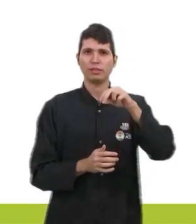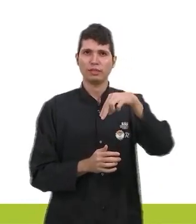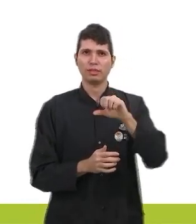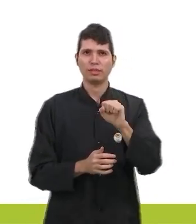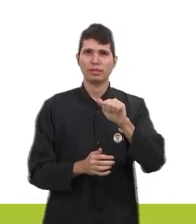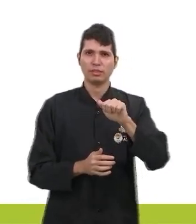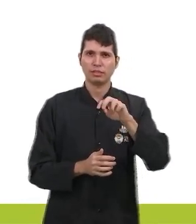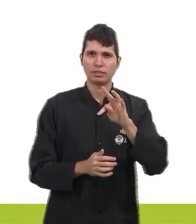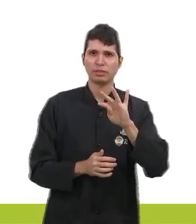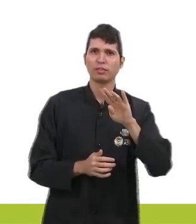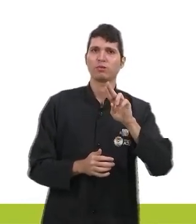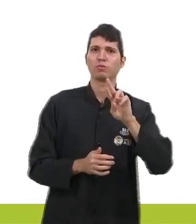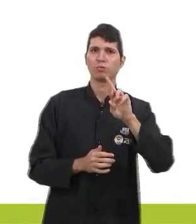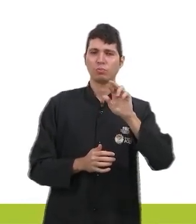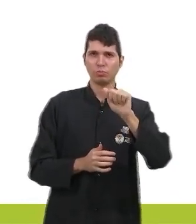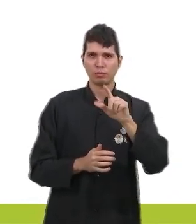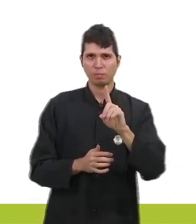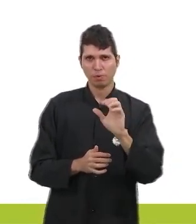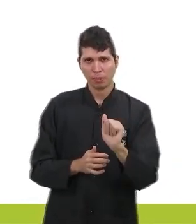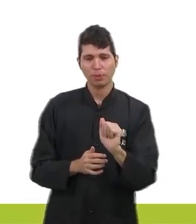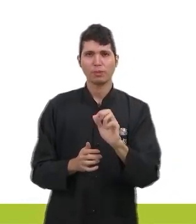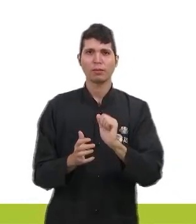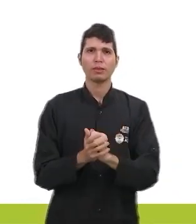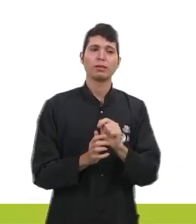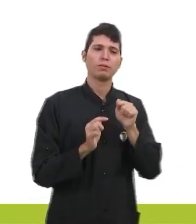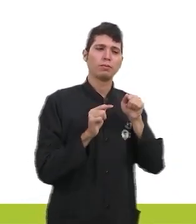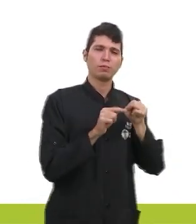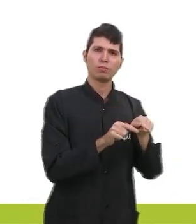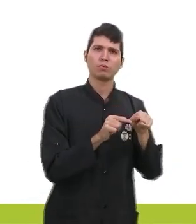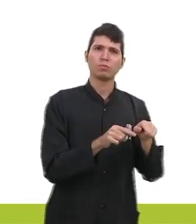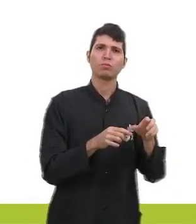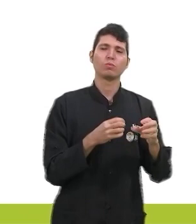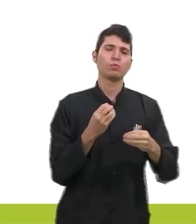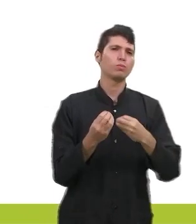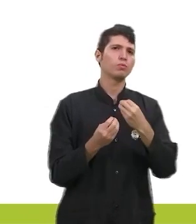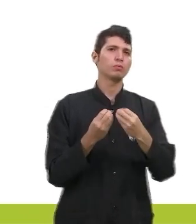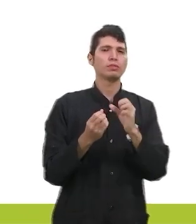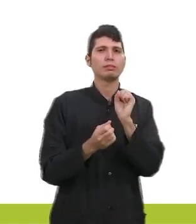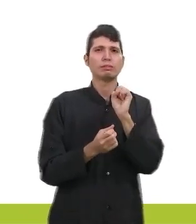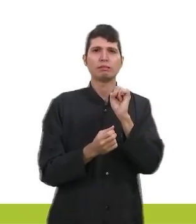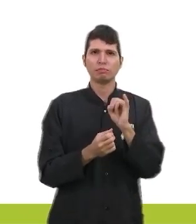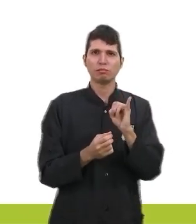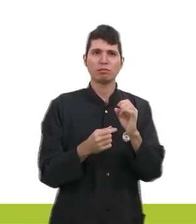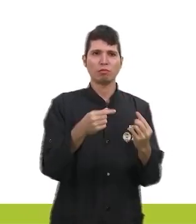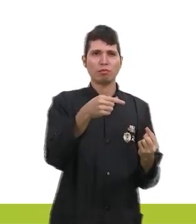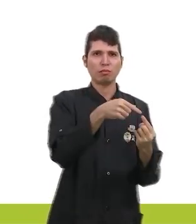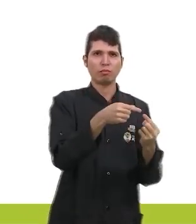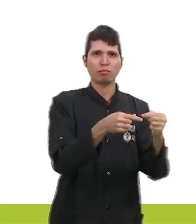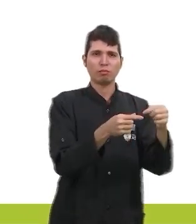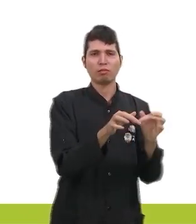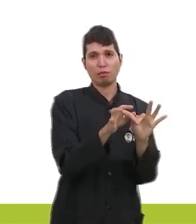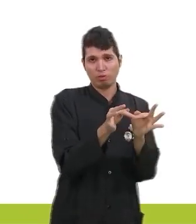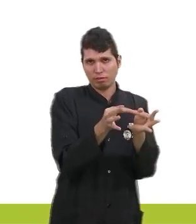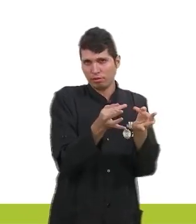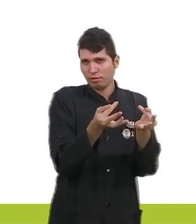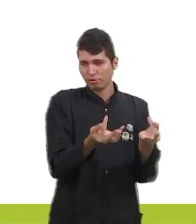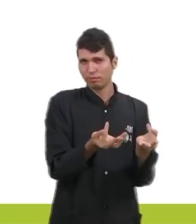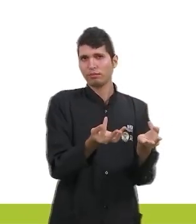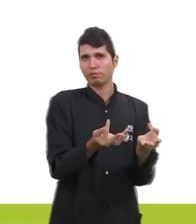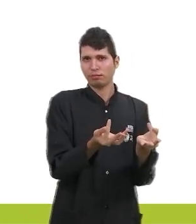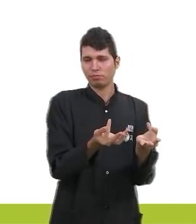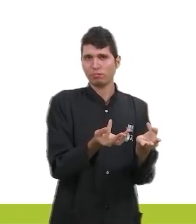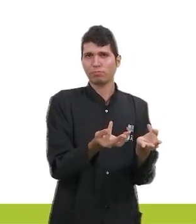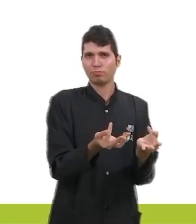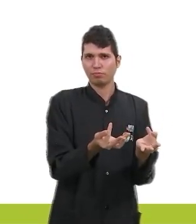ser considerado cadeia saturada? Quando só existem ligações simples entre os